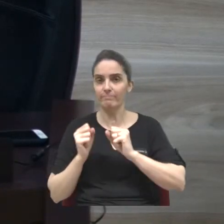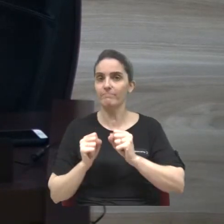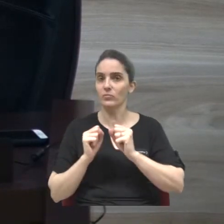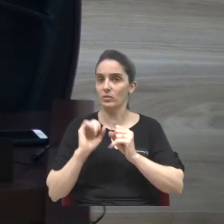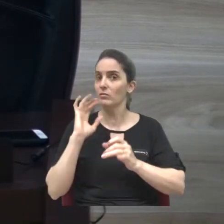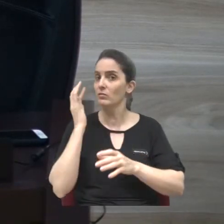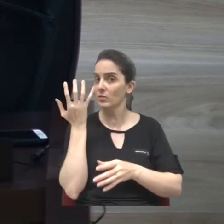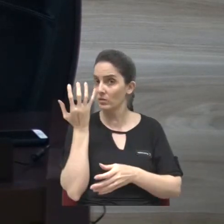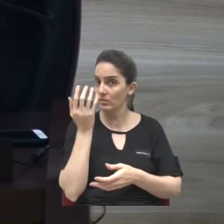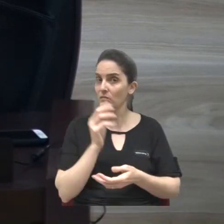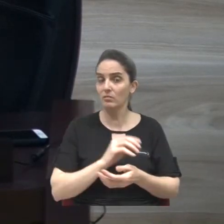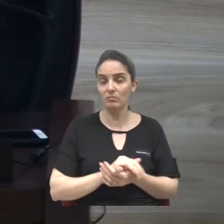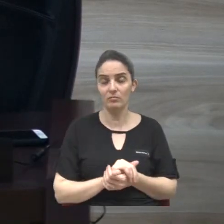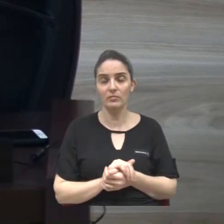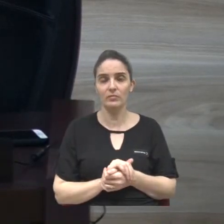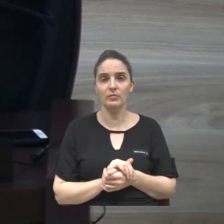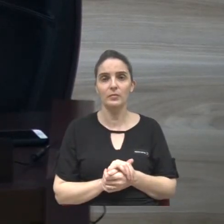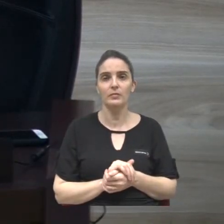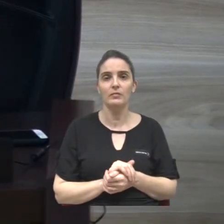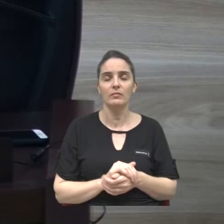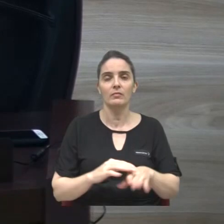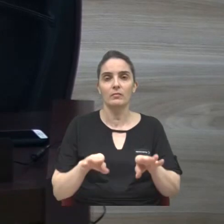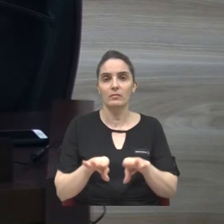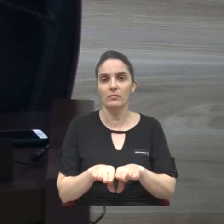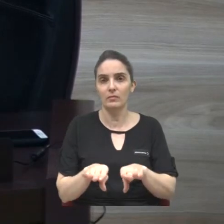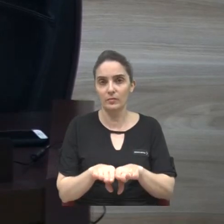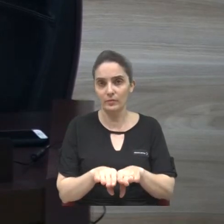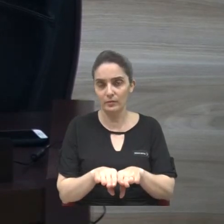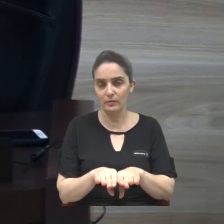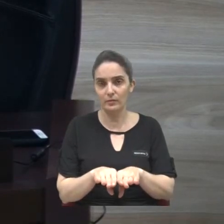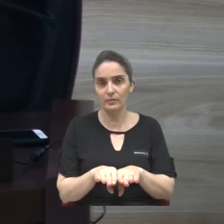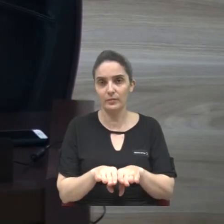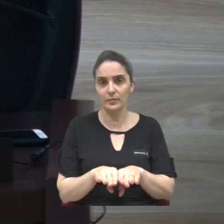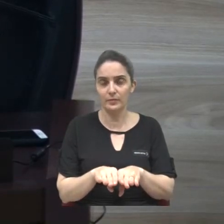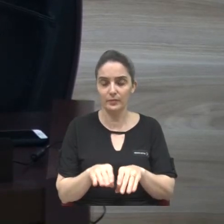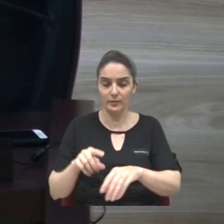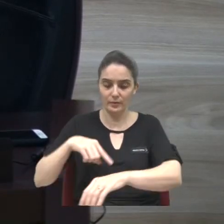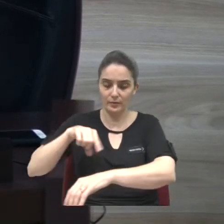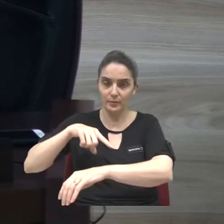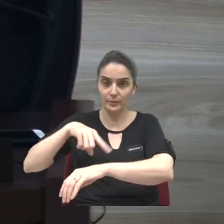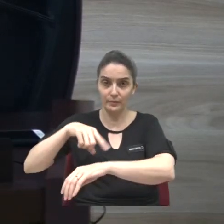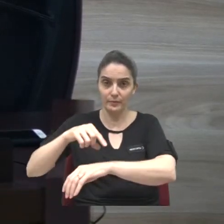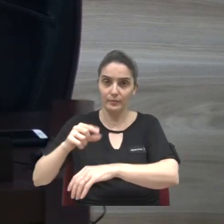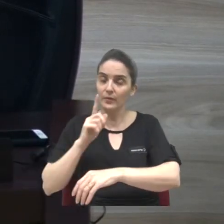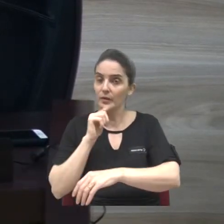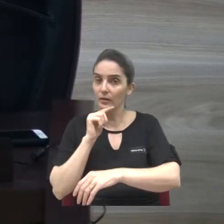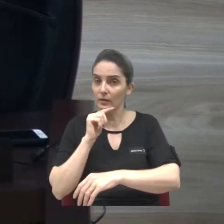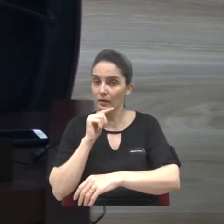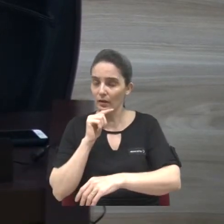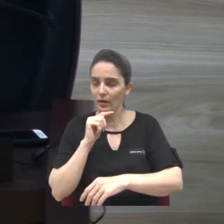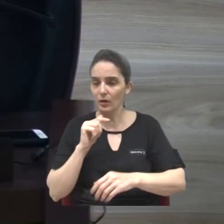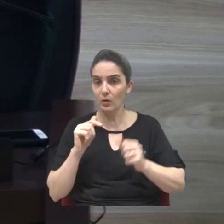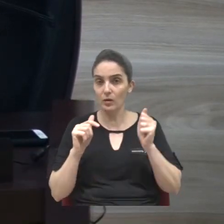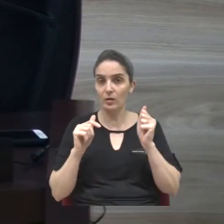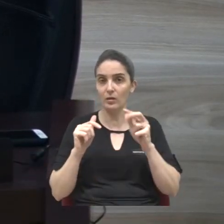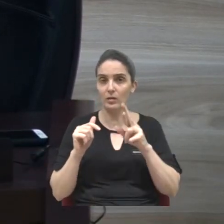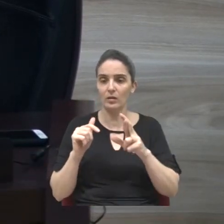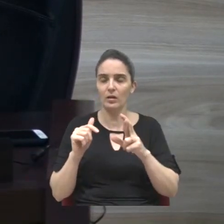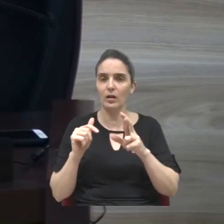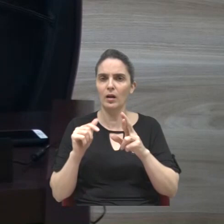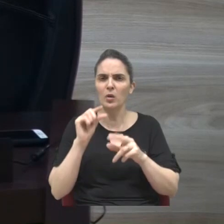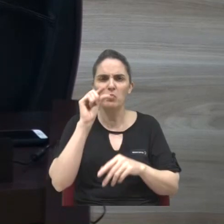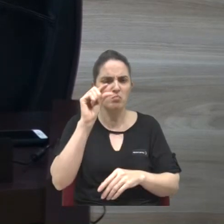aparelho. Além do que, o acionamento dos hidrômetros pelo ar implica em pouco acréscimo no volume